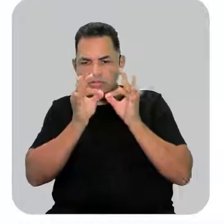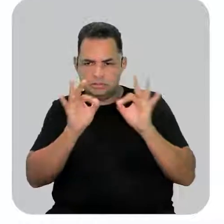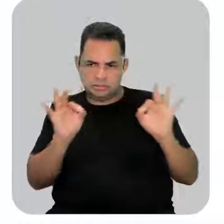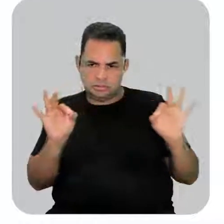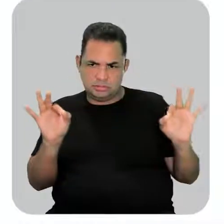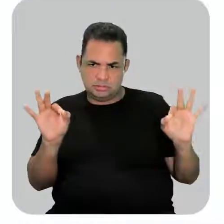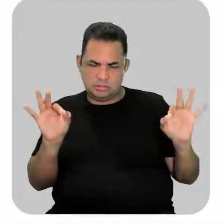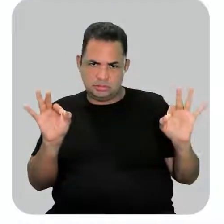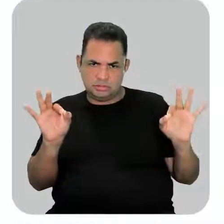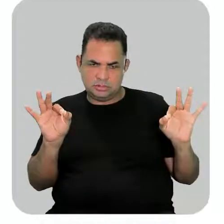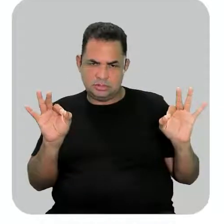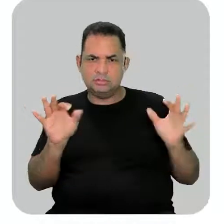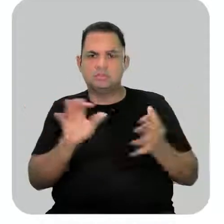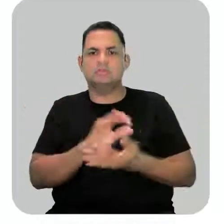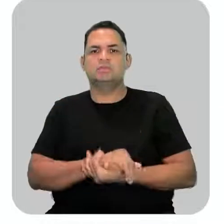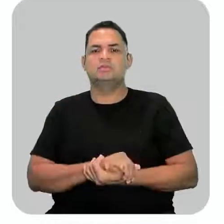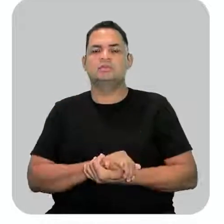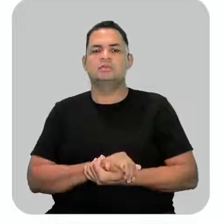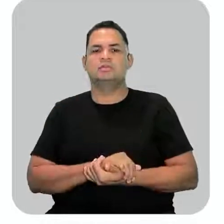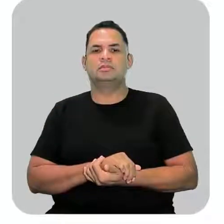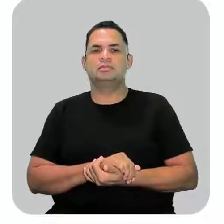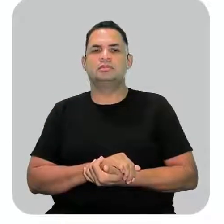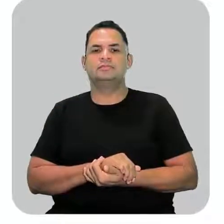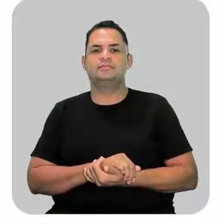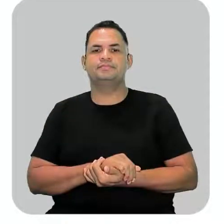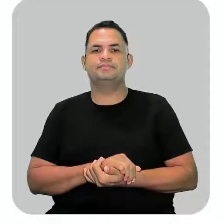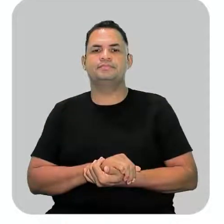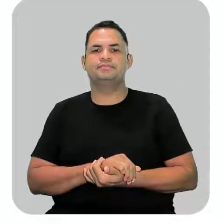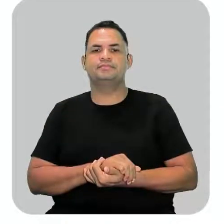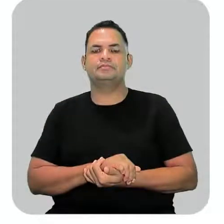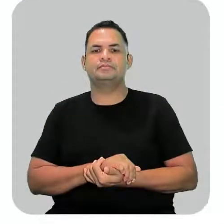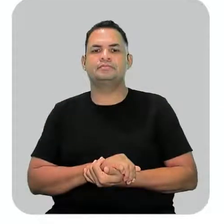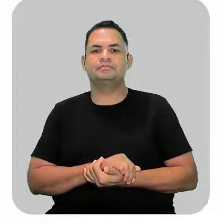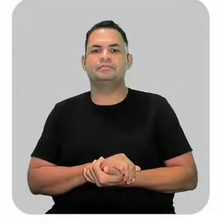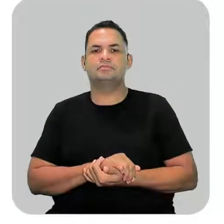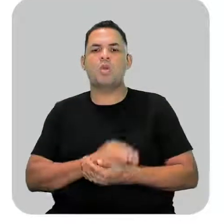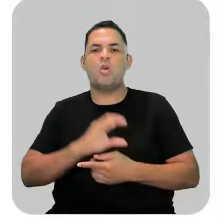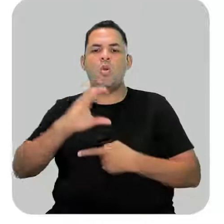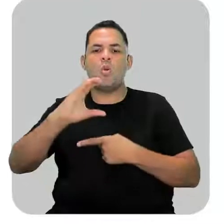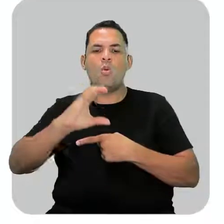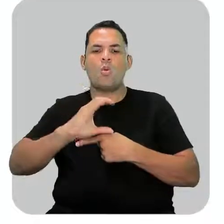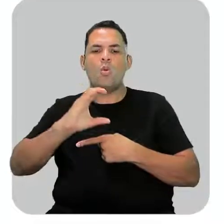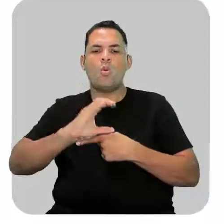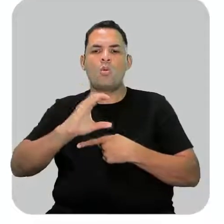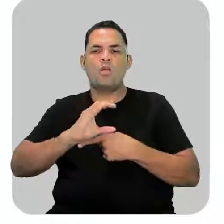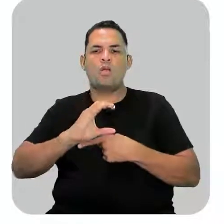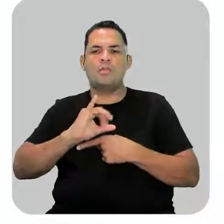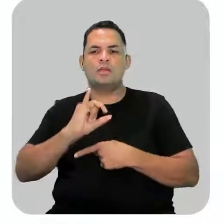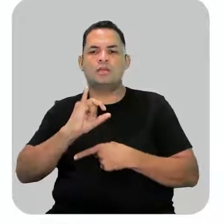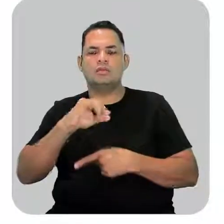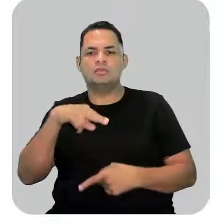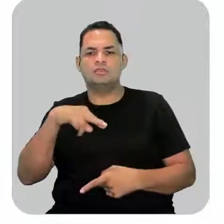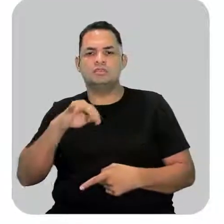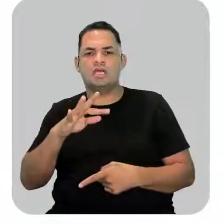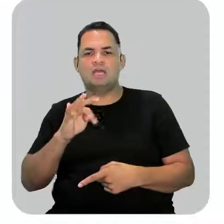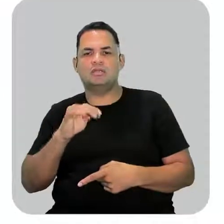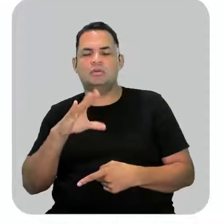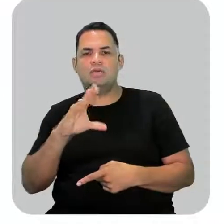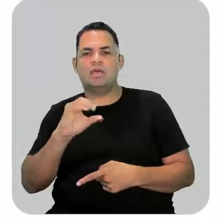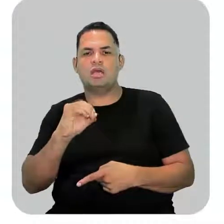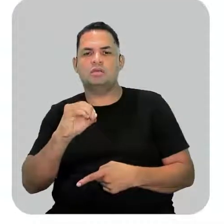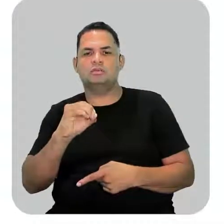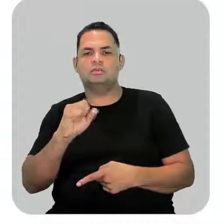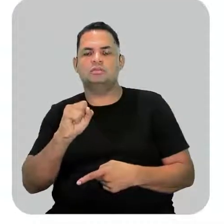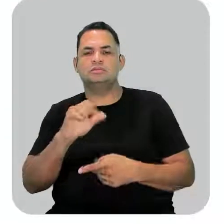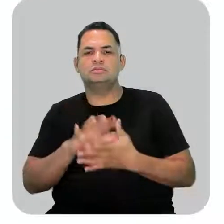ligações covalentes do tipo simples. Um carbono insaturado é um carbono